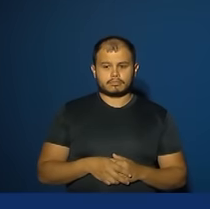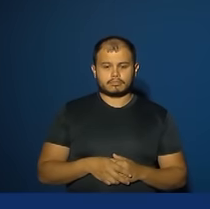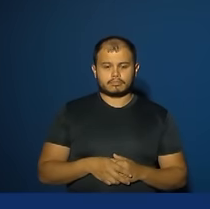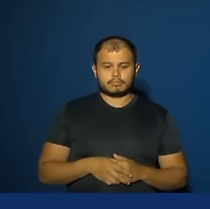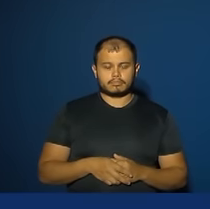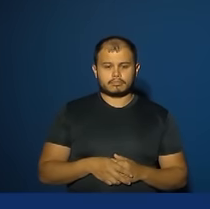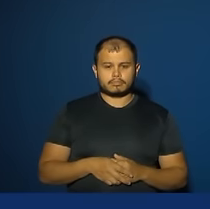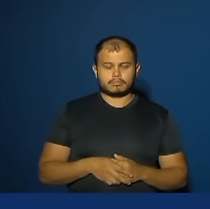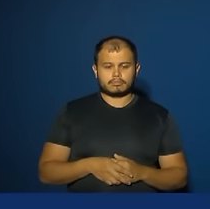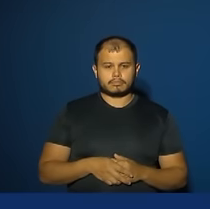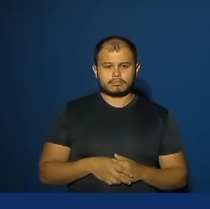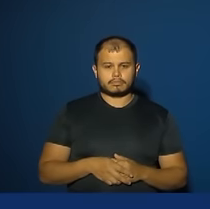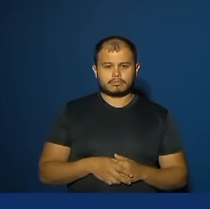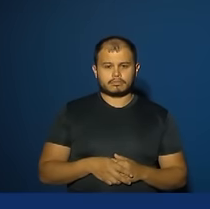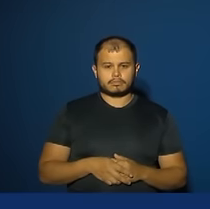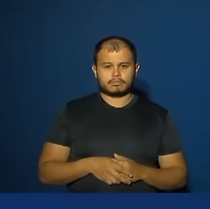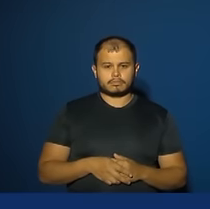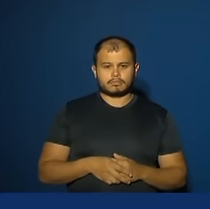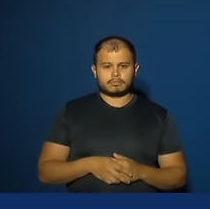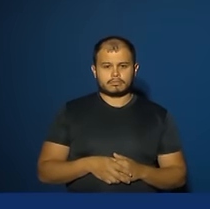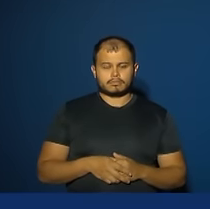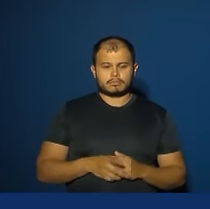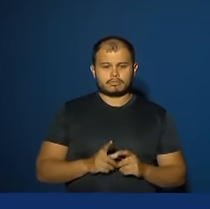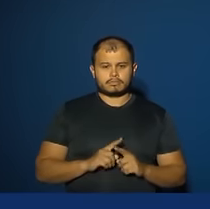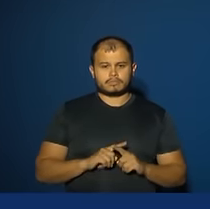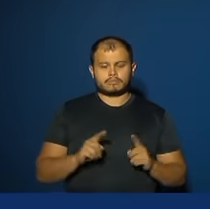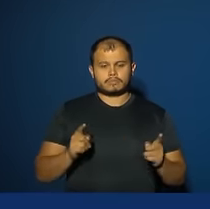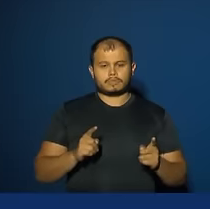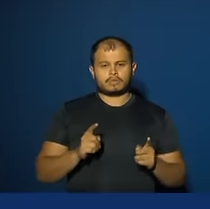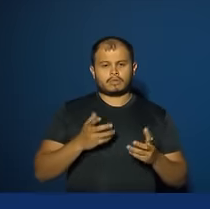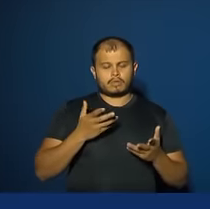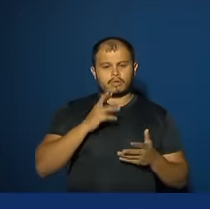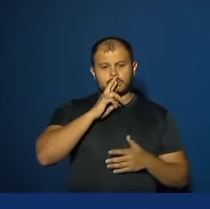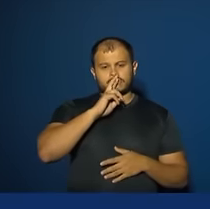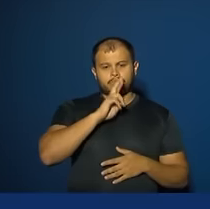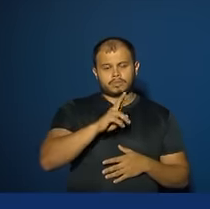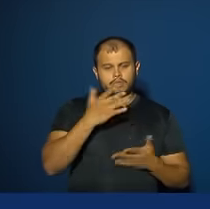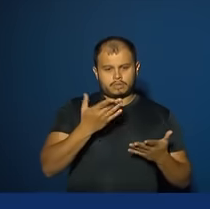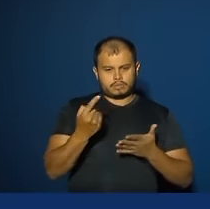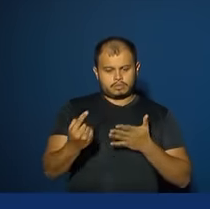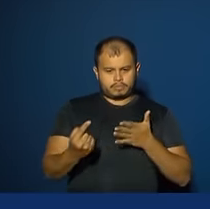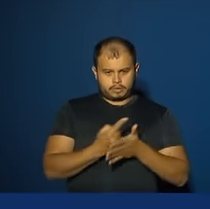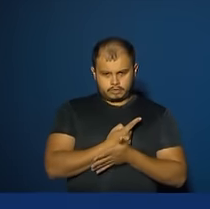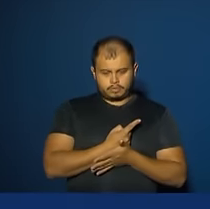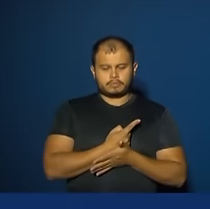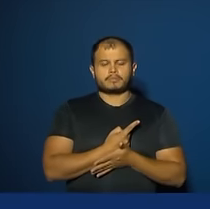Mas eu tentaria começar a resposta à pergunta que você fez agora,